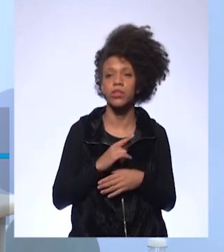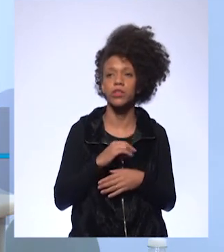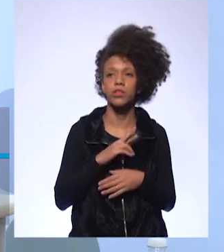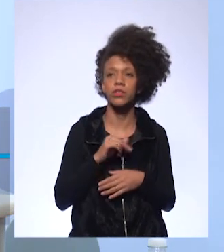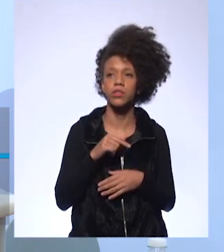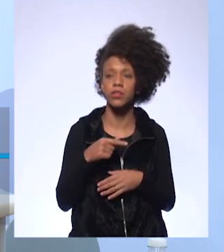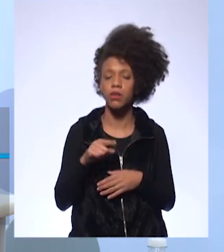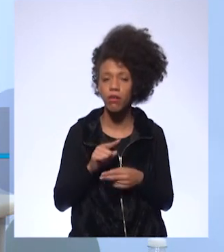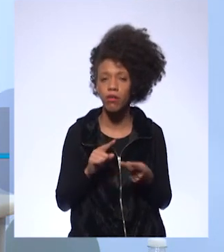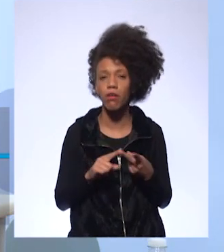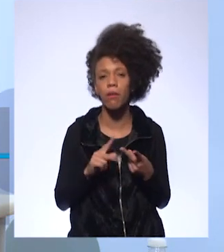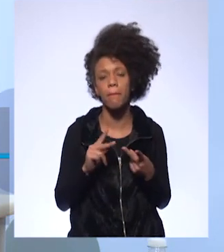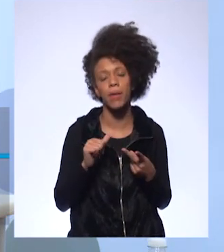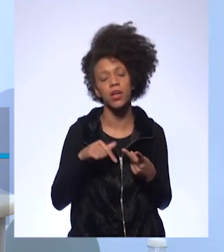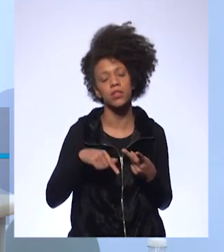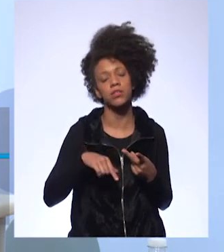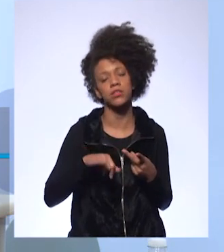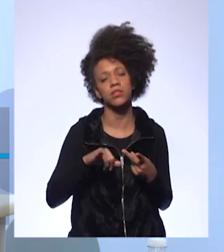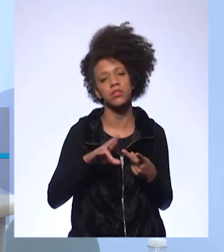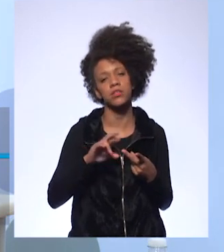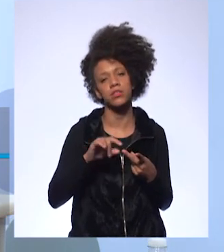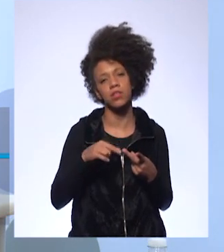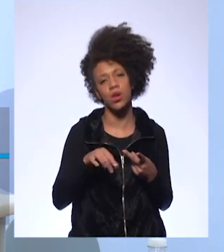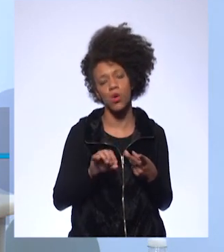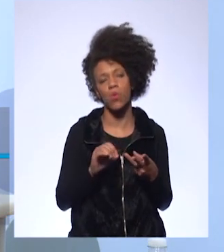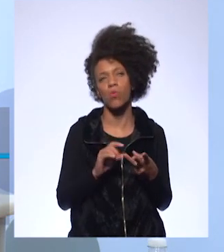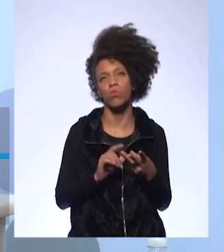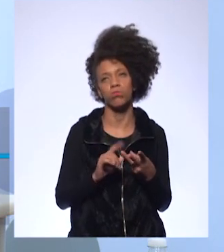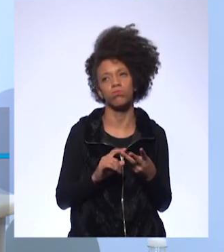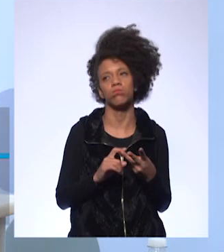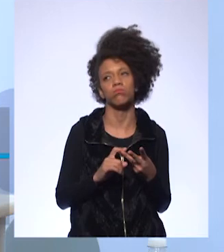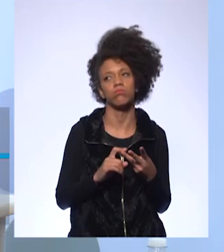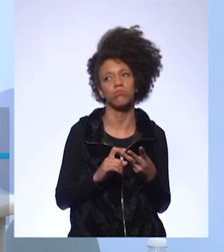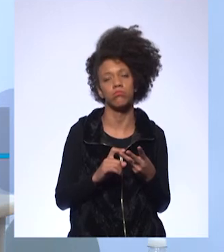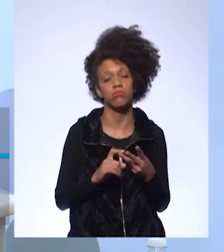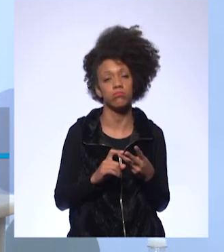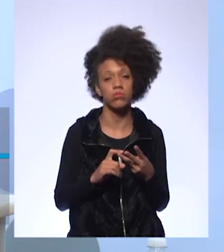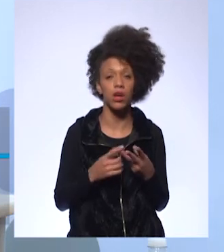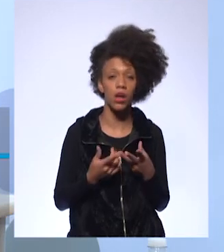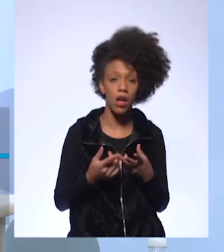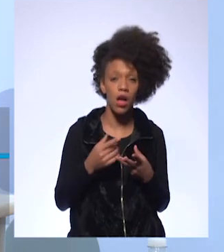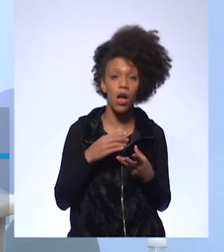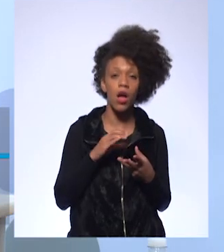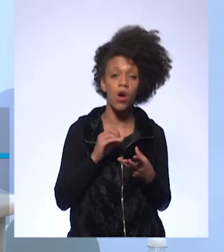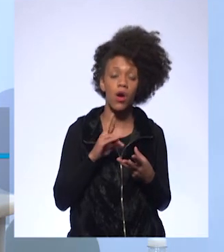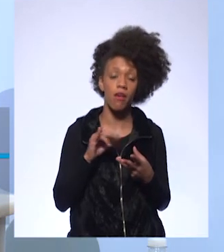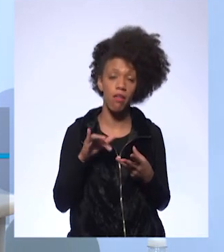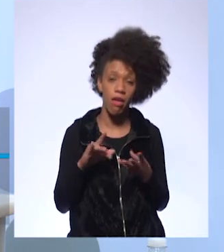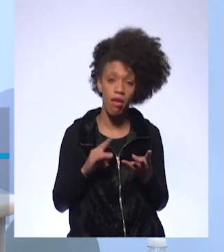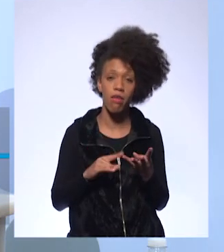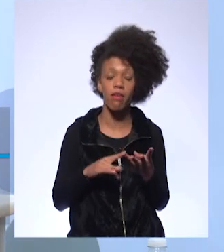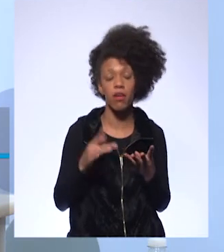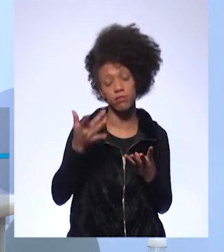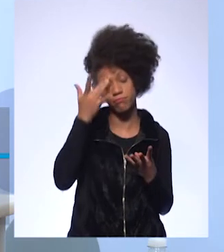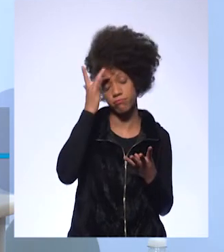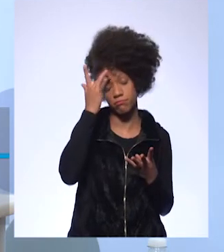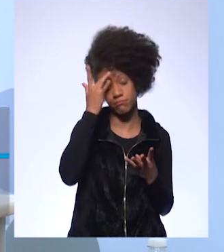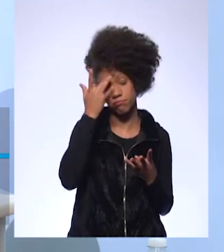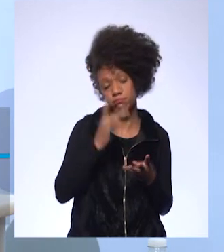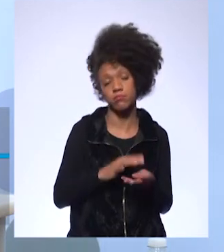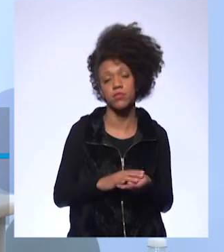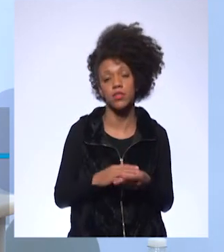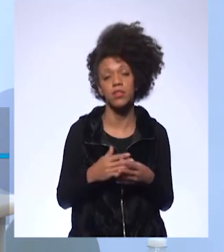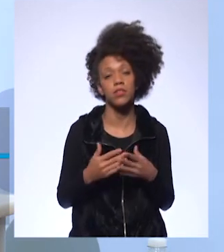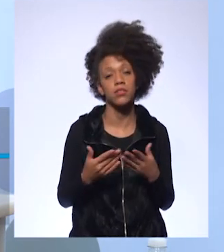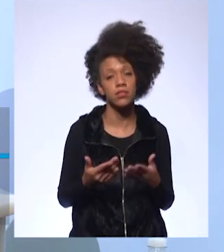tem Paquistão, né, você tem uma suposta aí bomba nuclear na Coreia do Norte, na Índia também se fala que tem,